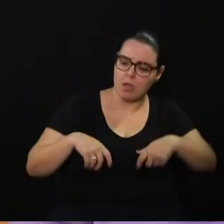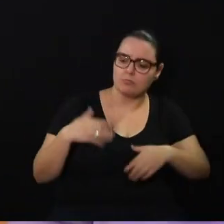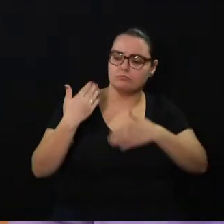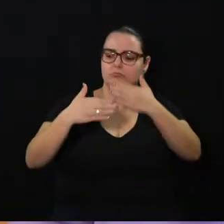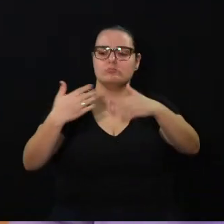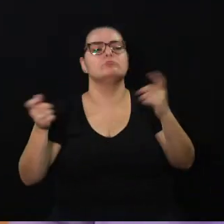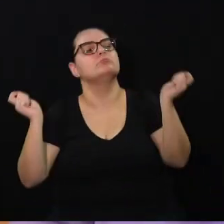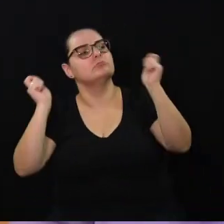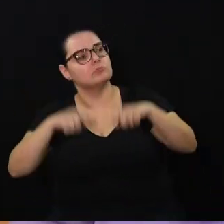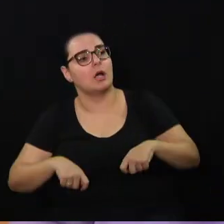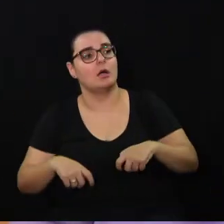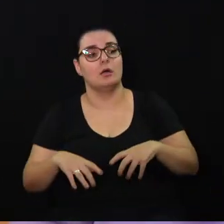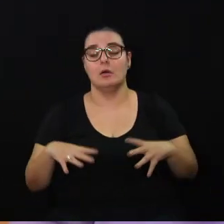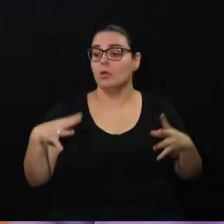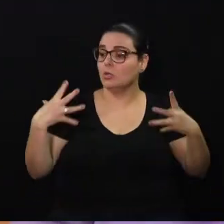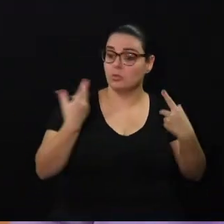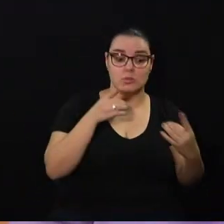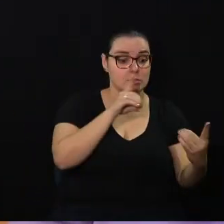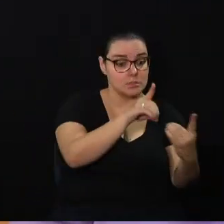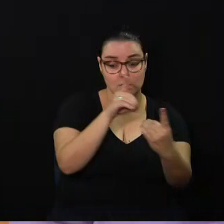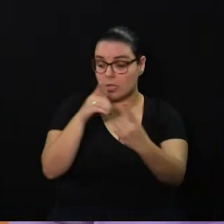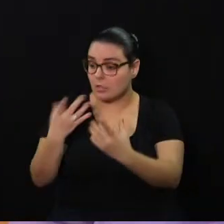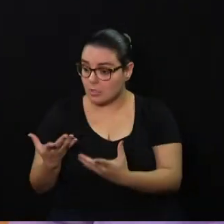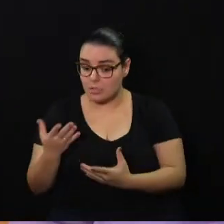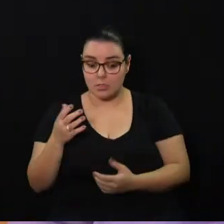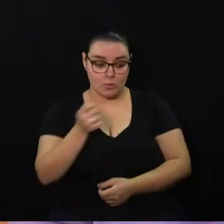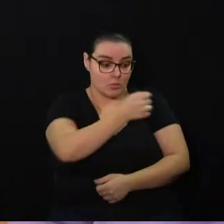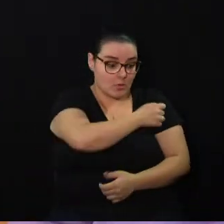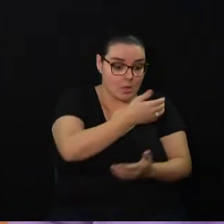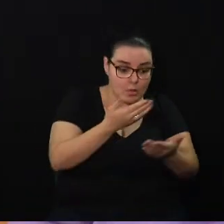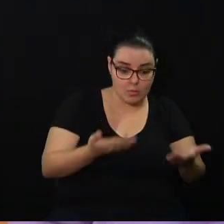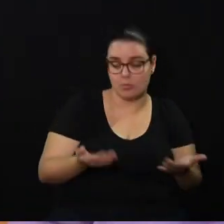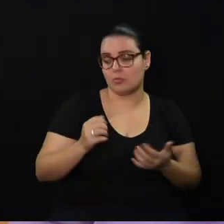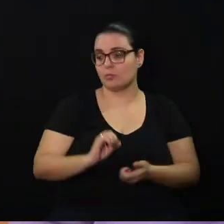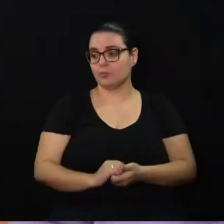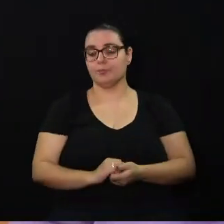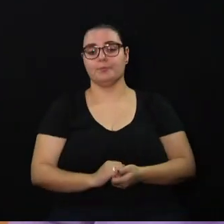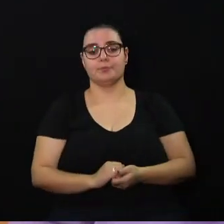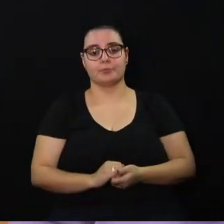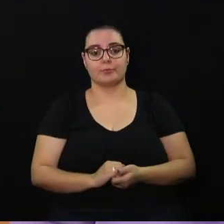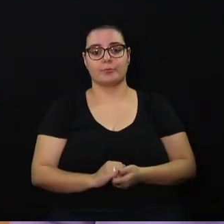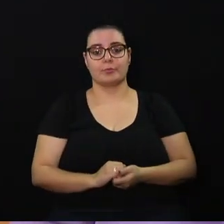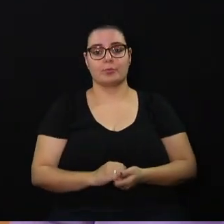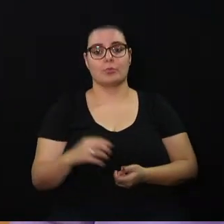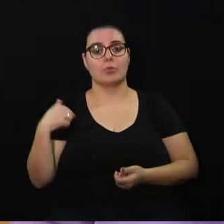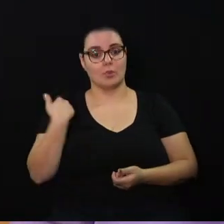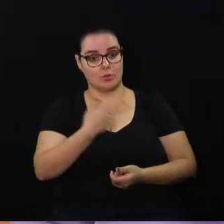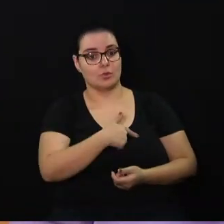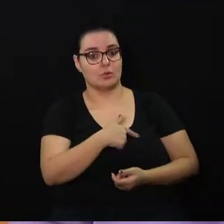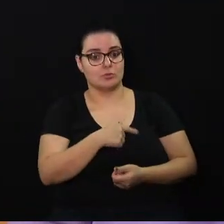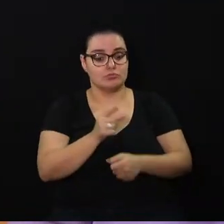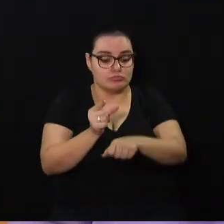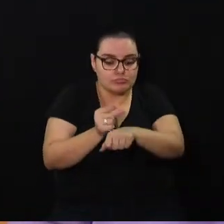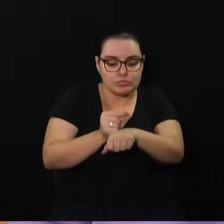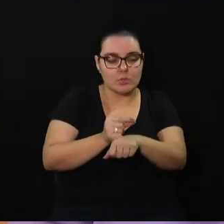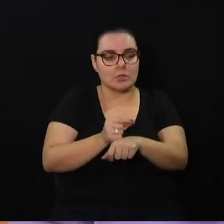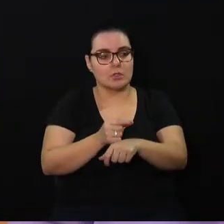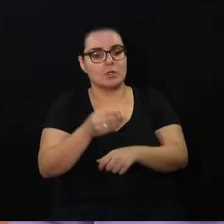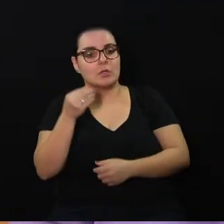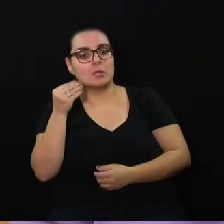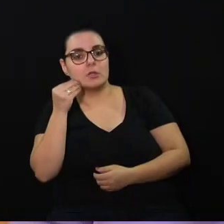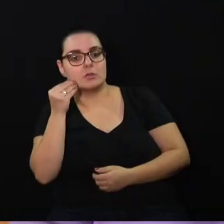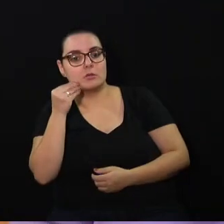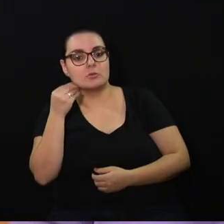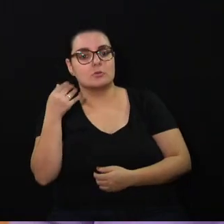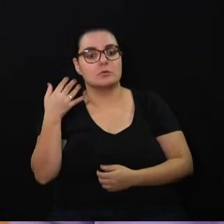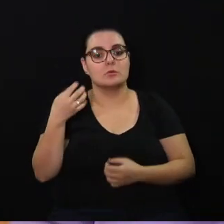envolvidas com esse o ex-aluno né e eu acho que a gente nesse pouco tempo tentou trazer um pouco do que a gente